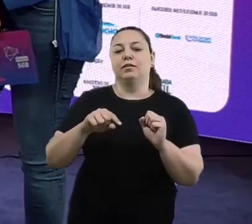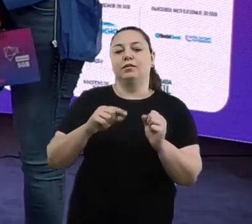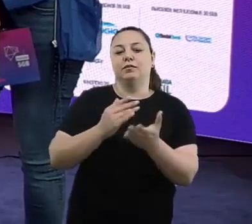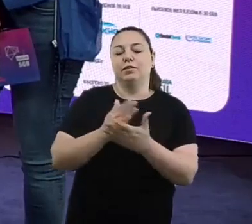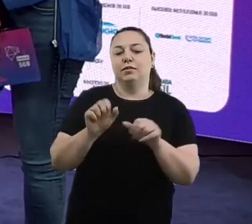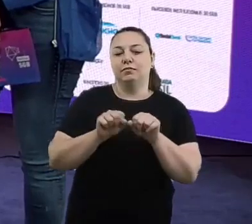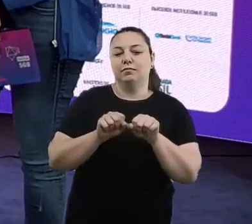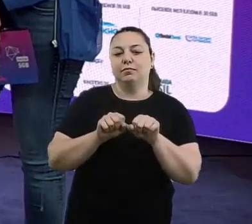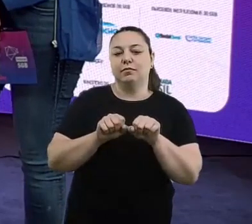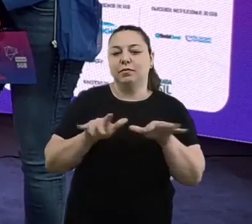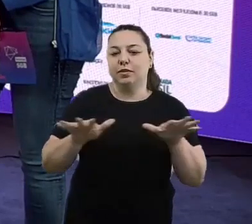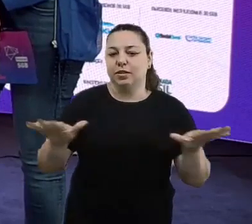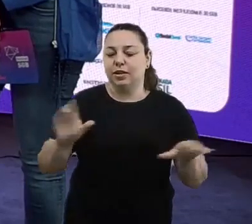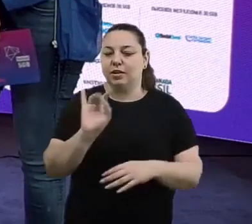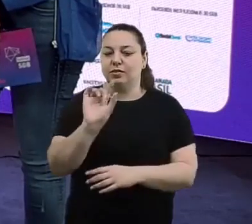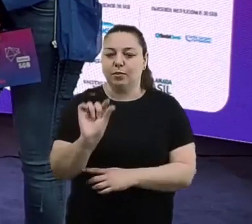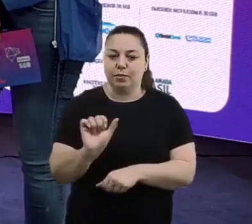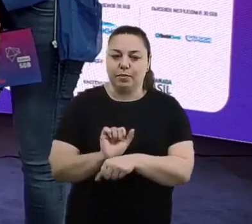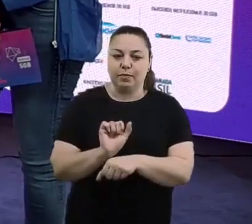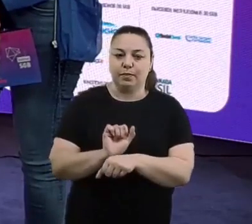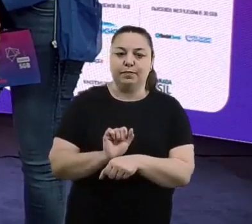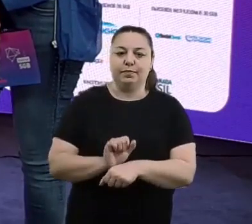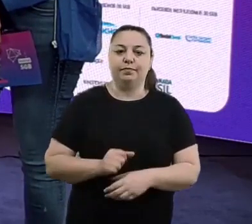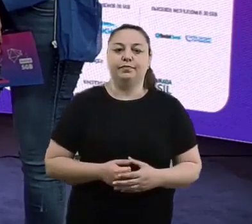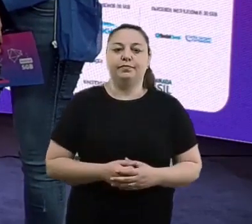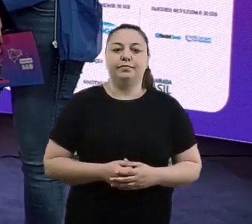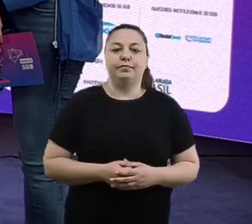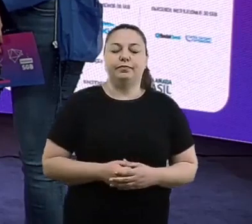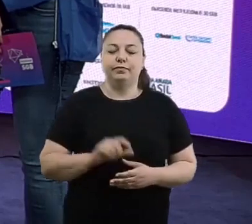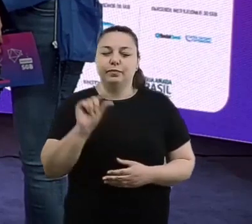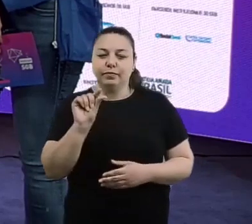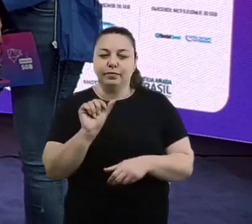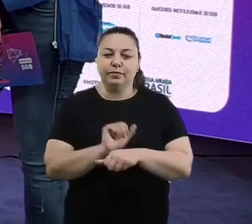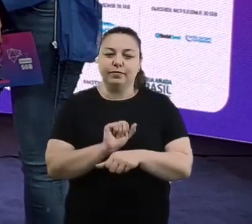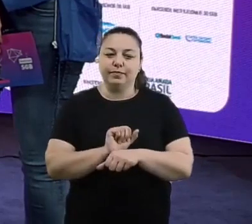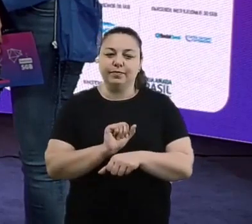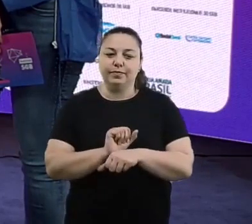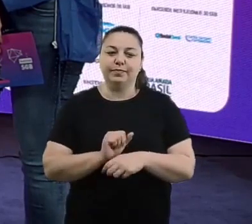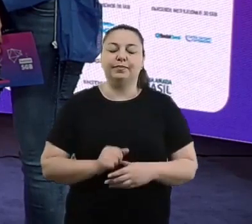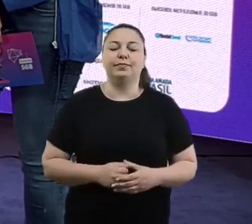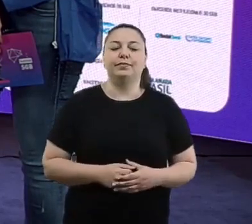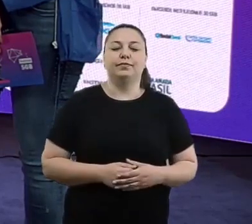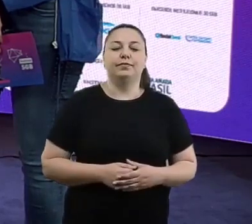sua tela. Só um momentinho.